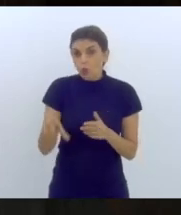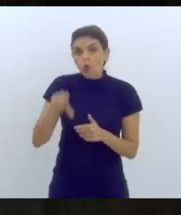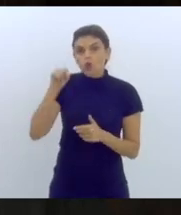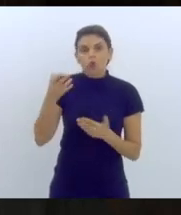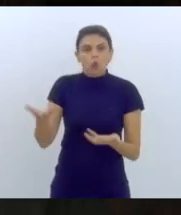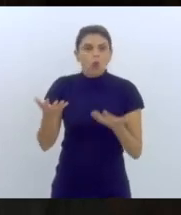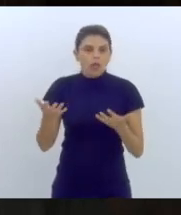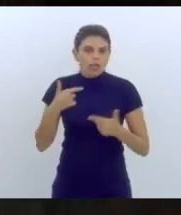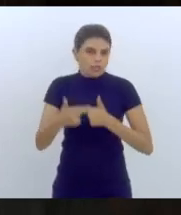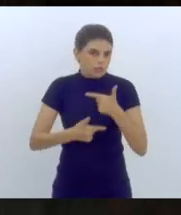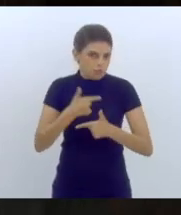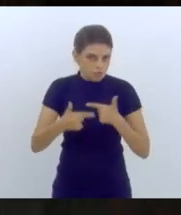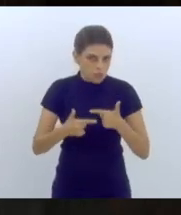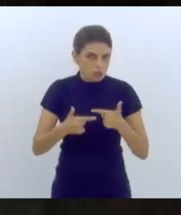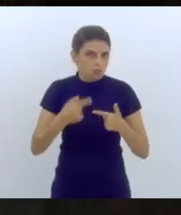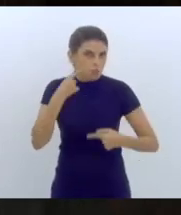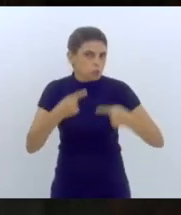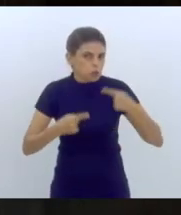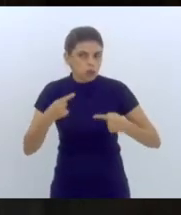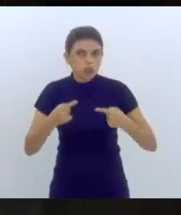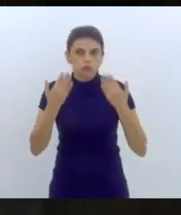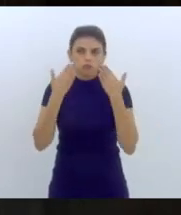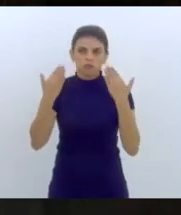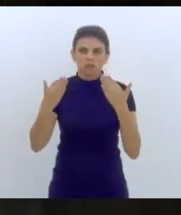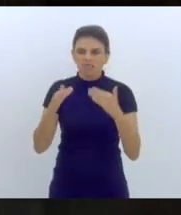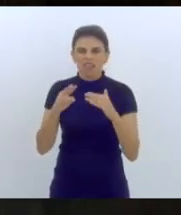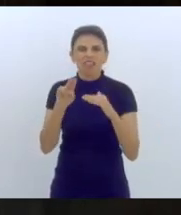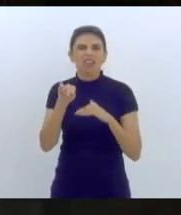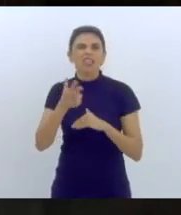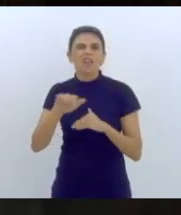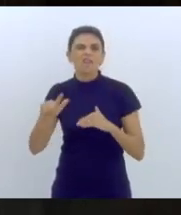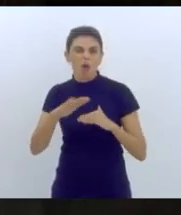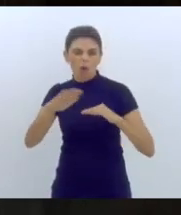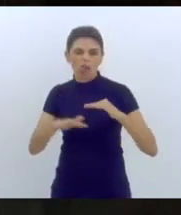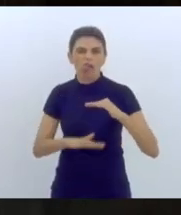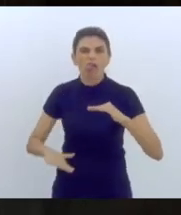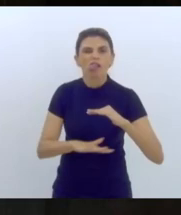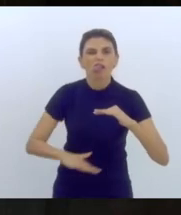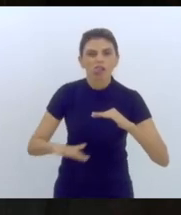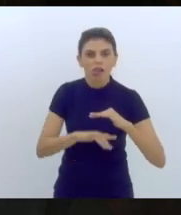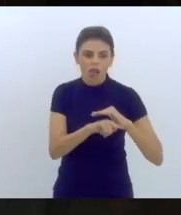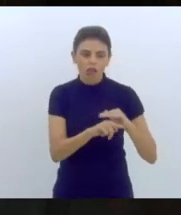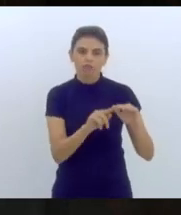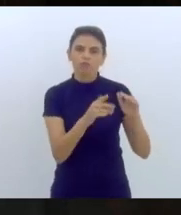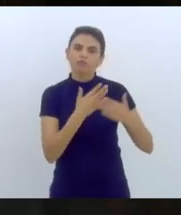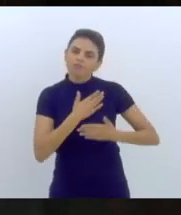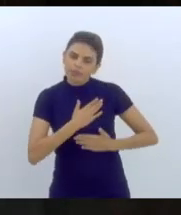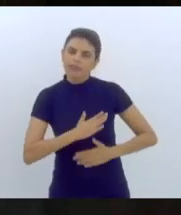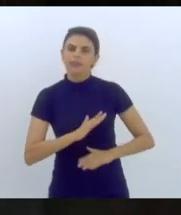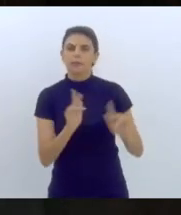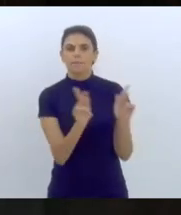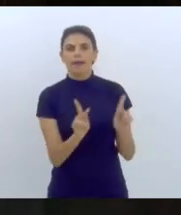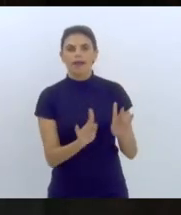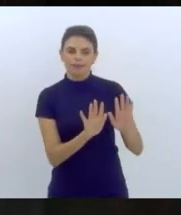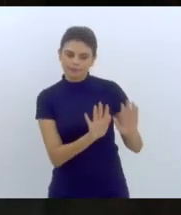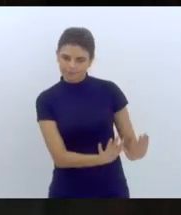não merece ficar sendo puxado para esse baixo nível. Que ele descanse em paz.